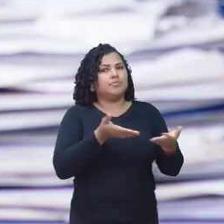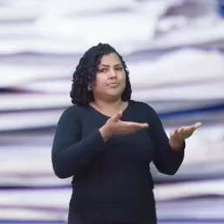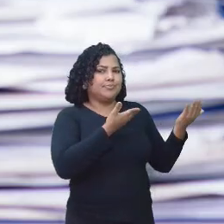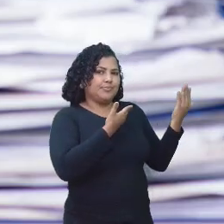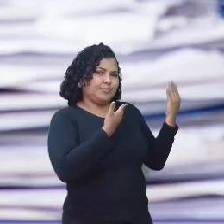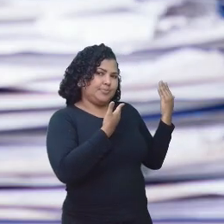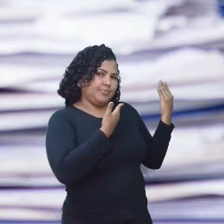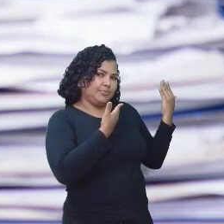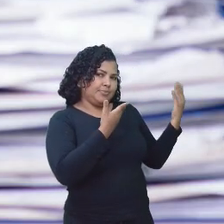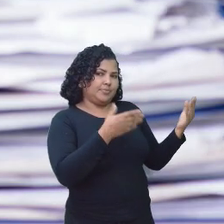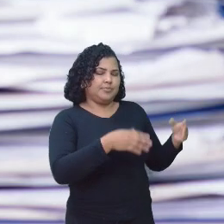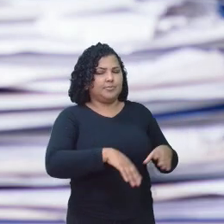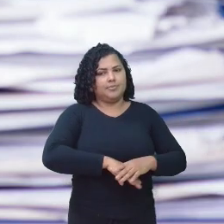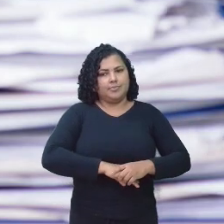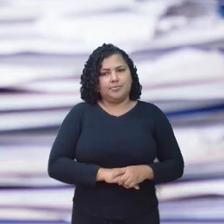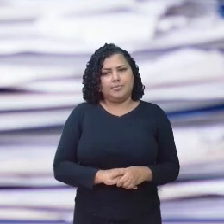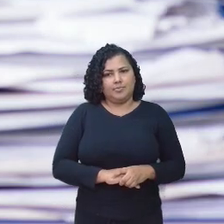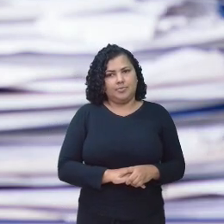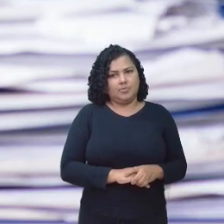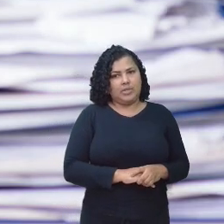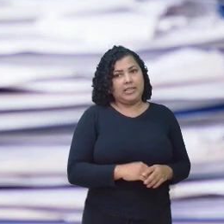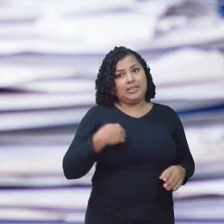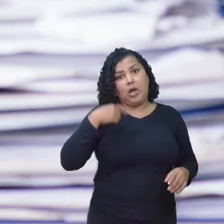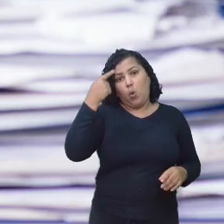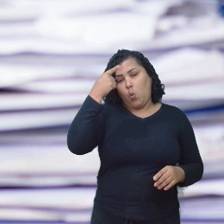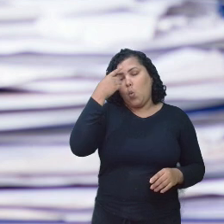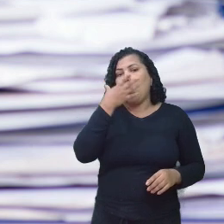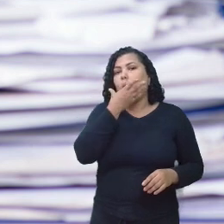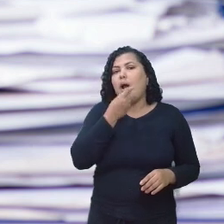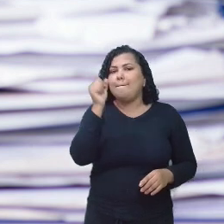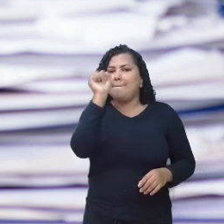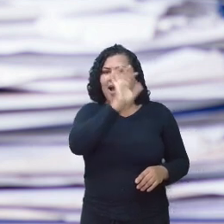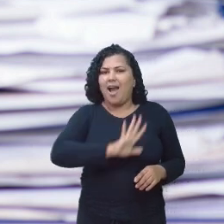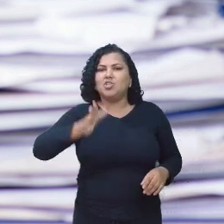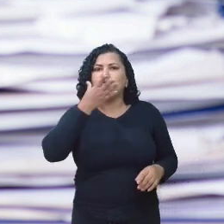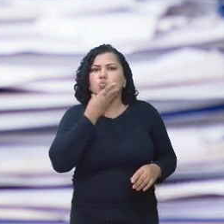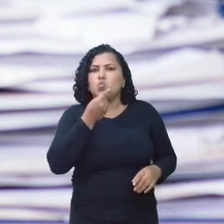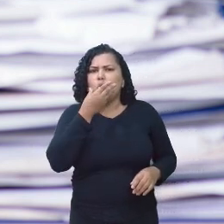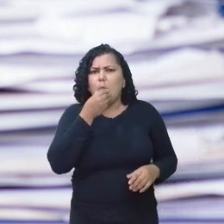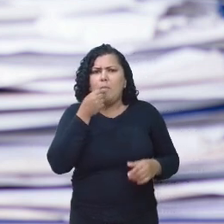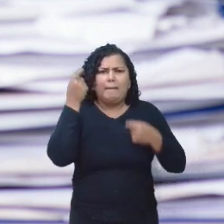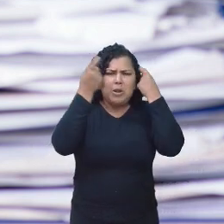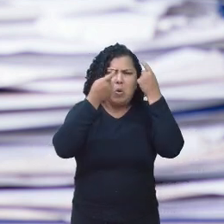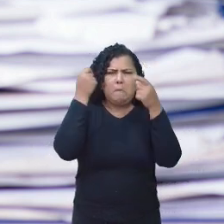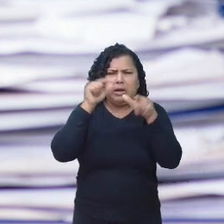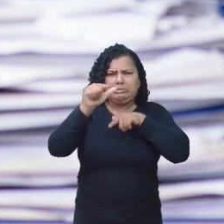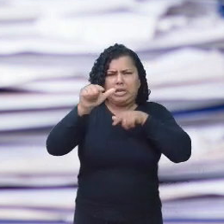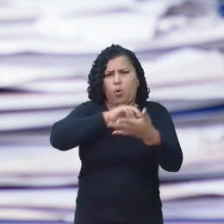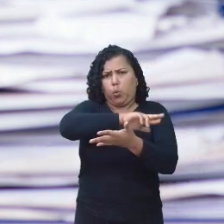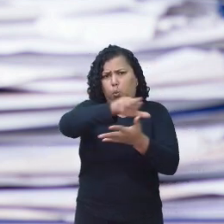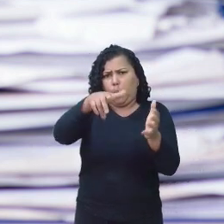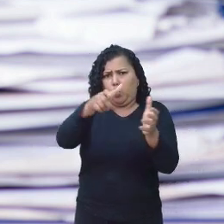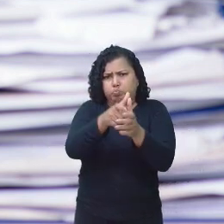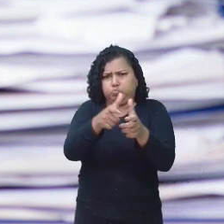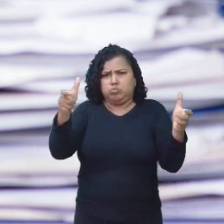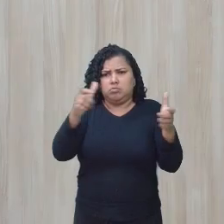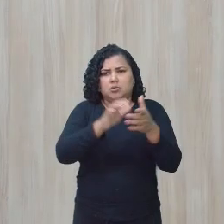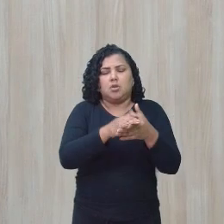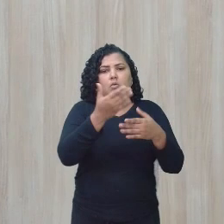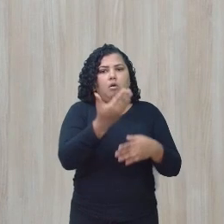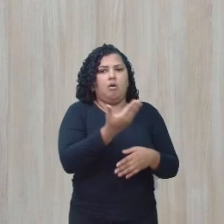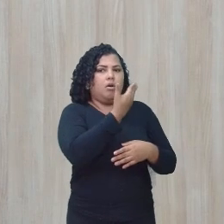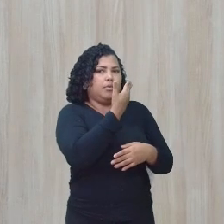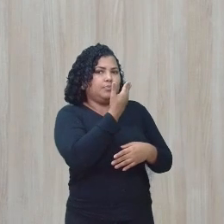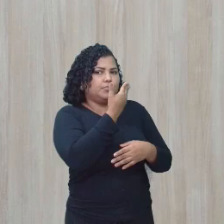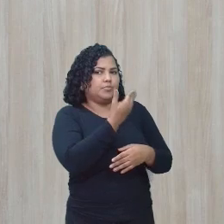but so little time. Tá lá o camarada preocupado com muito trabalho, ó. So many things. Temos aqui o plural, então vamos usar o Y, tá